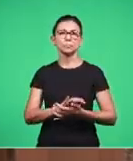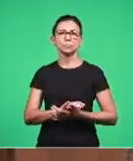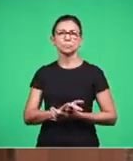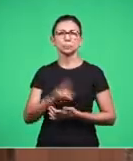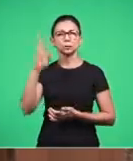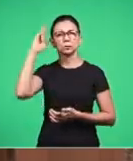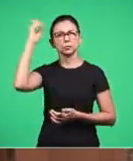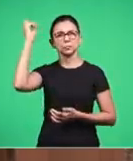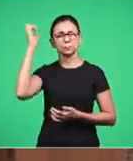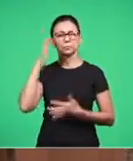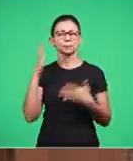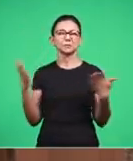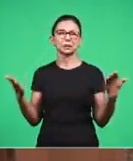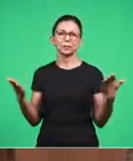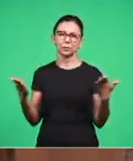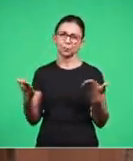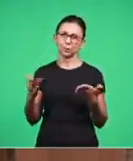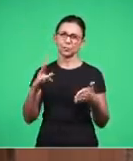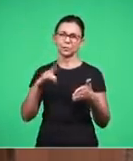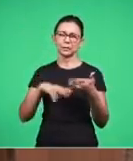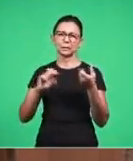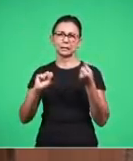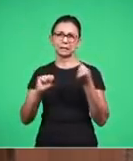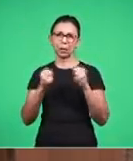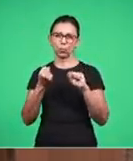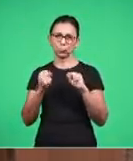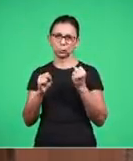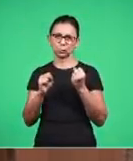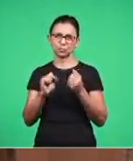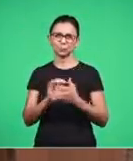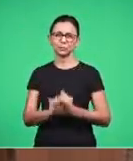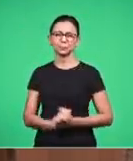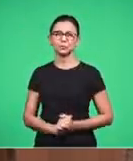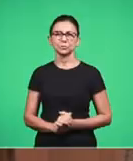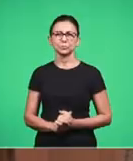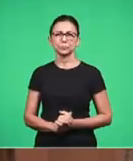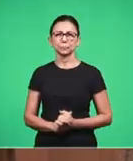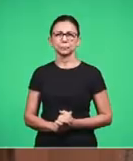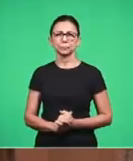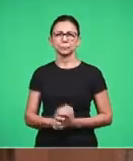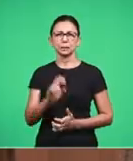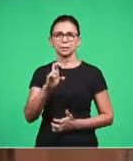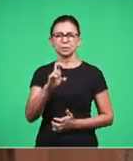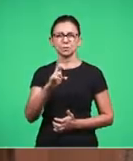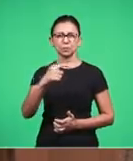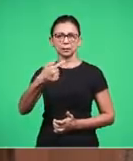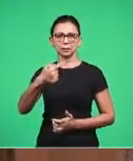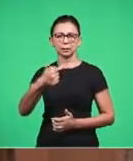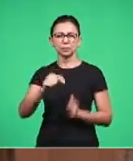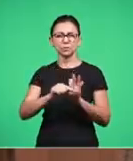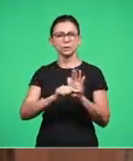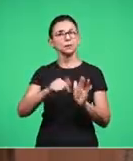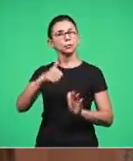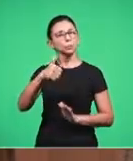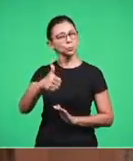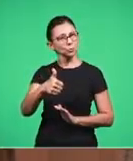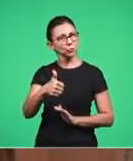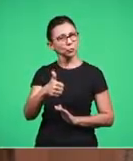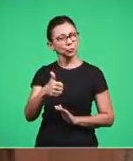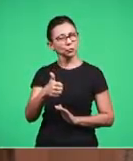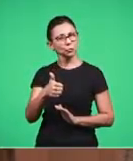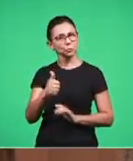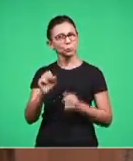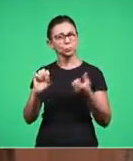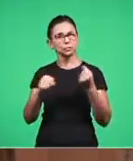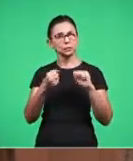este dia. Vamos ler aqui os Salmos. Salmo de número 57, versículo 1, Salmo de Davi, que